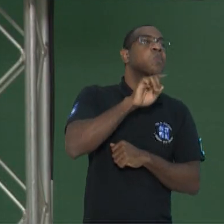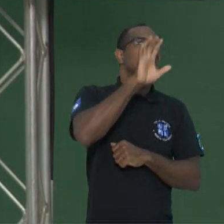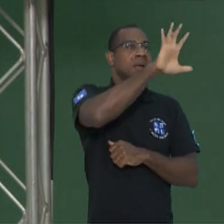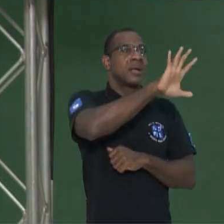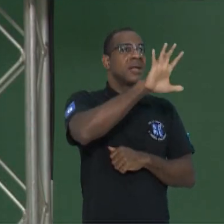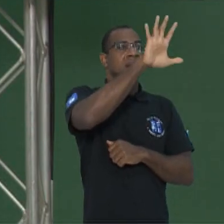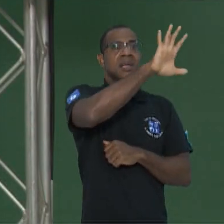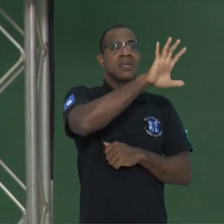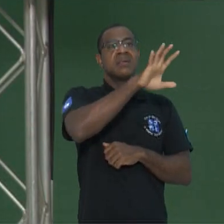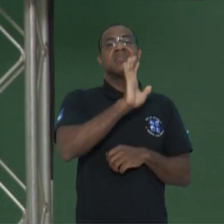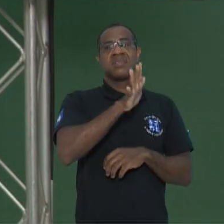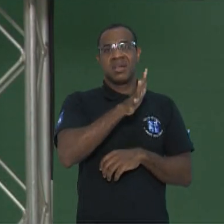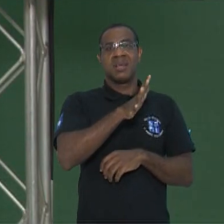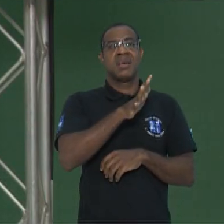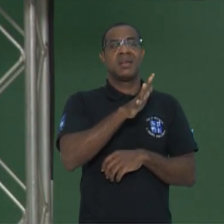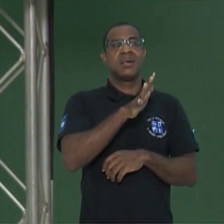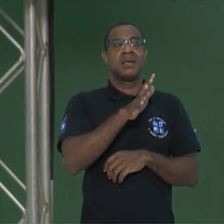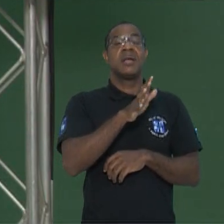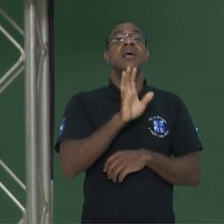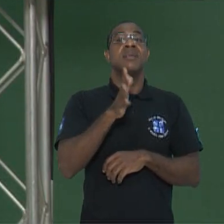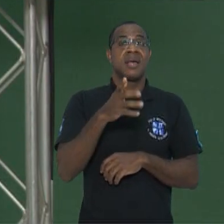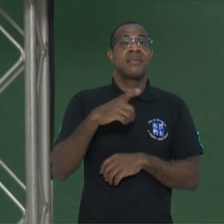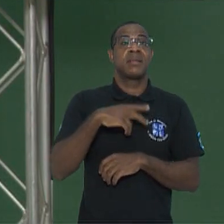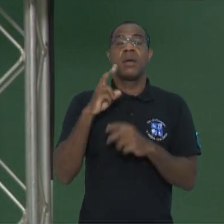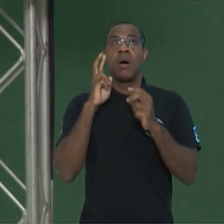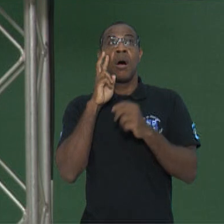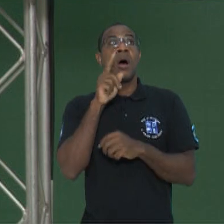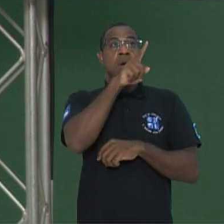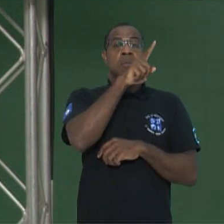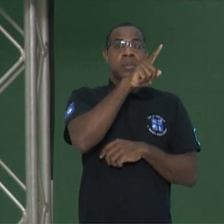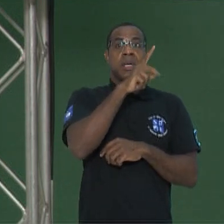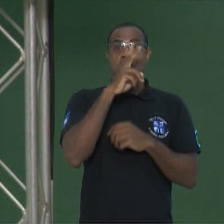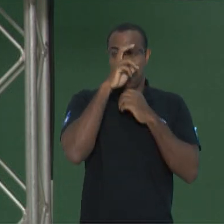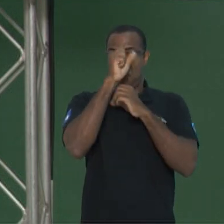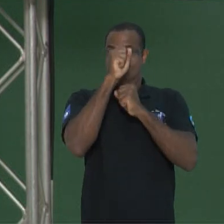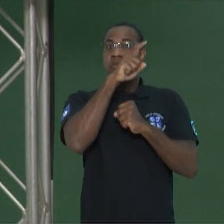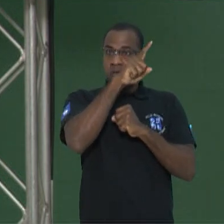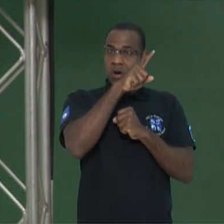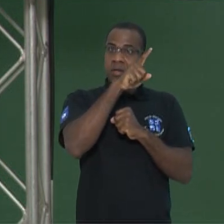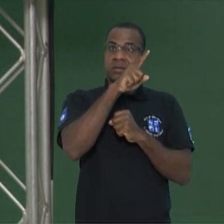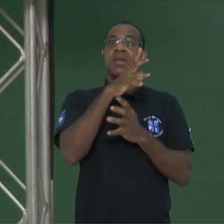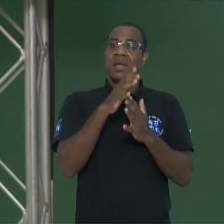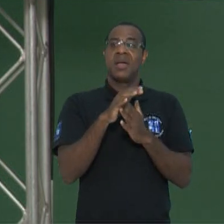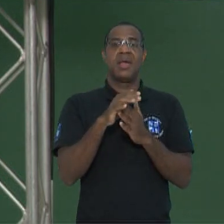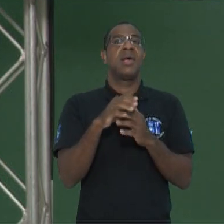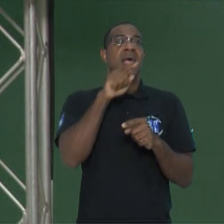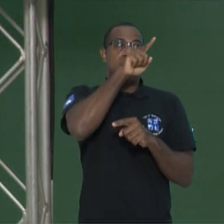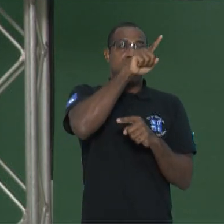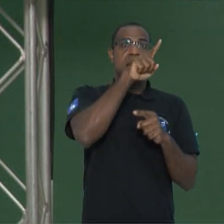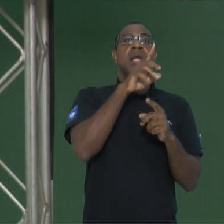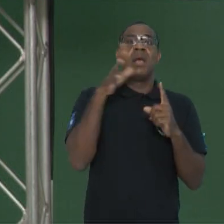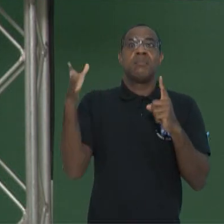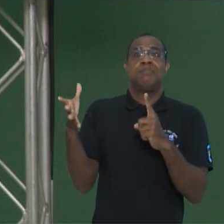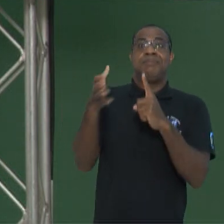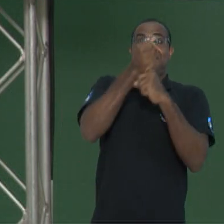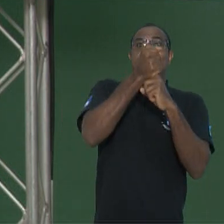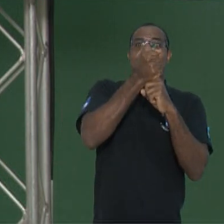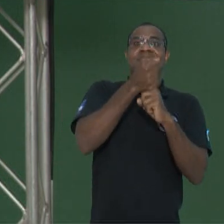Unidos, porque a gente já tem esse olhar de dominação norte-americana sobre o mundo, né? Dessa